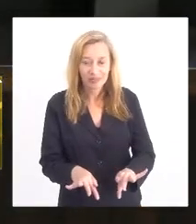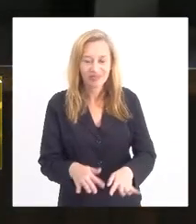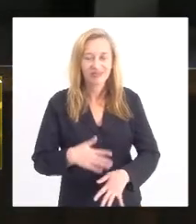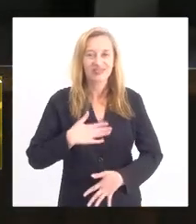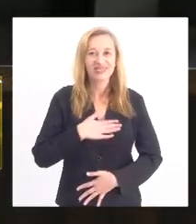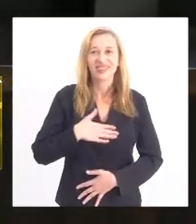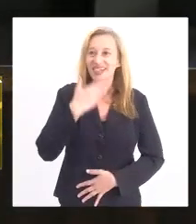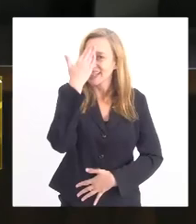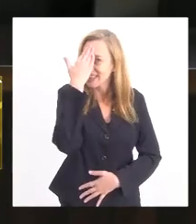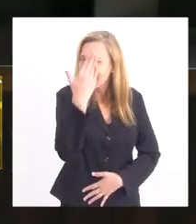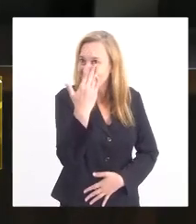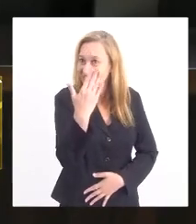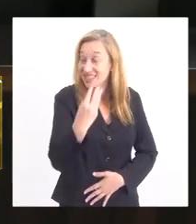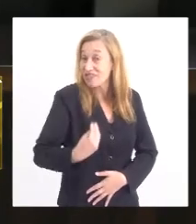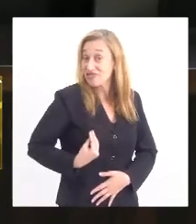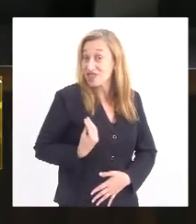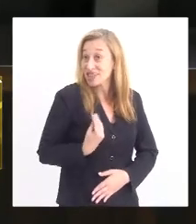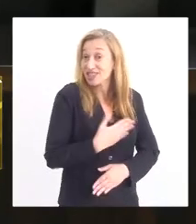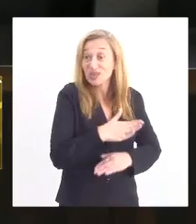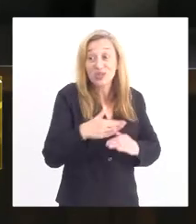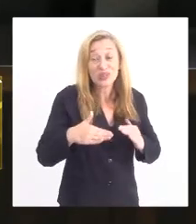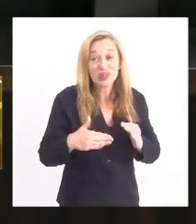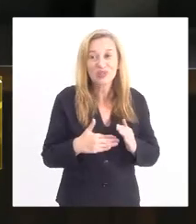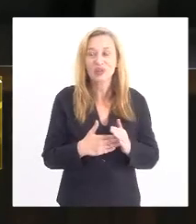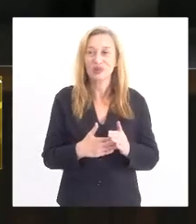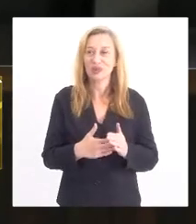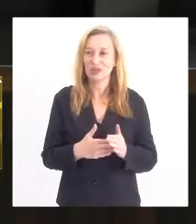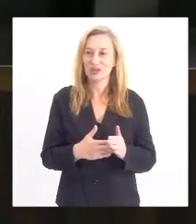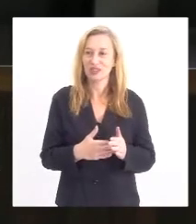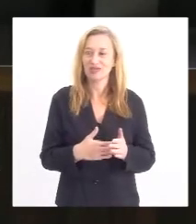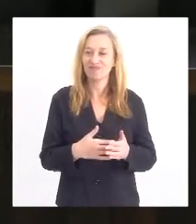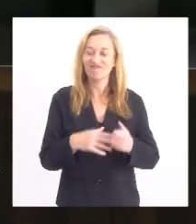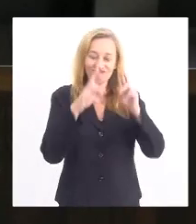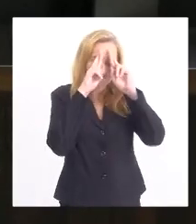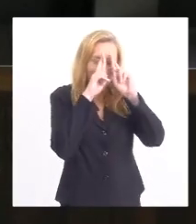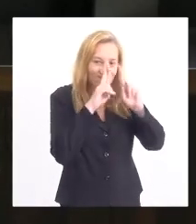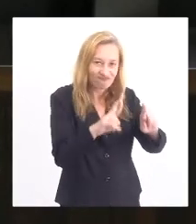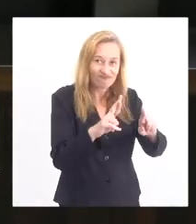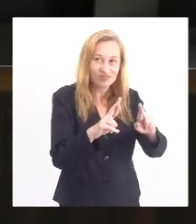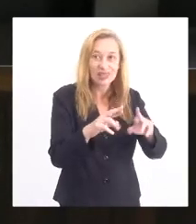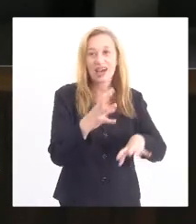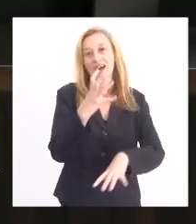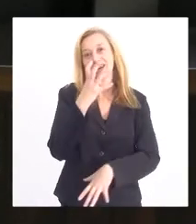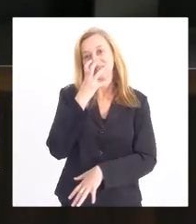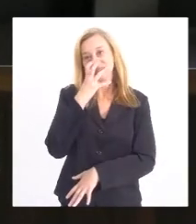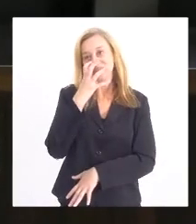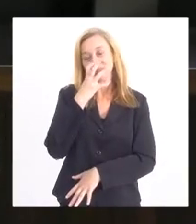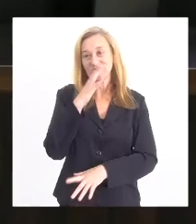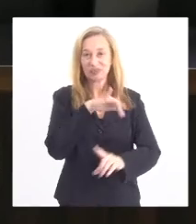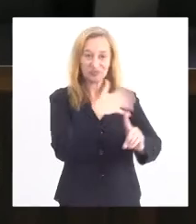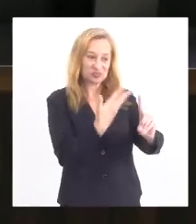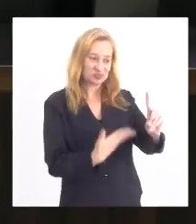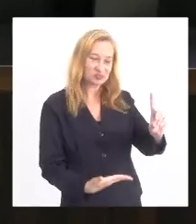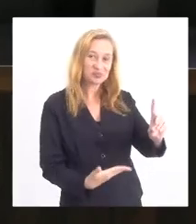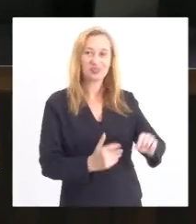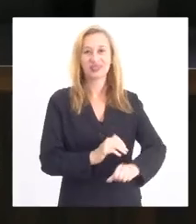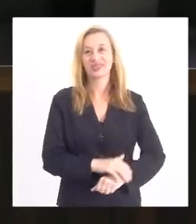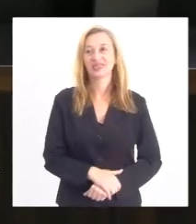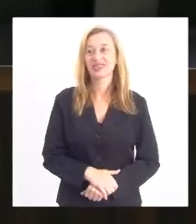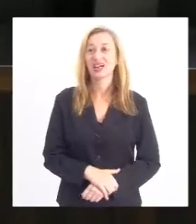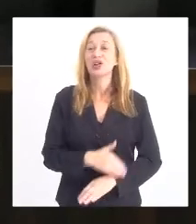gostaria de agradecer a presença de todos e reiterar o nosso respeito e admiração pelos homenageados